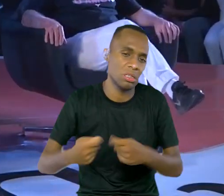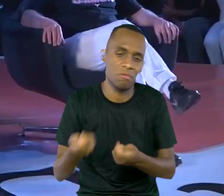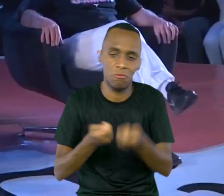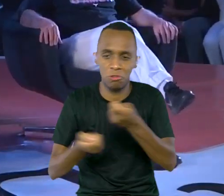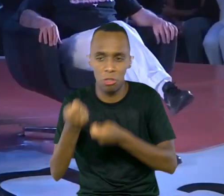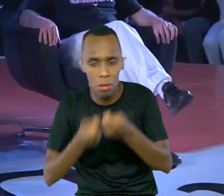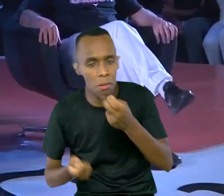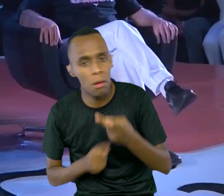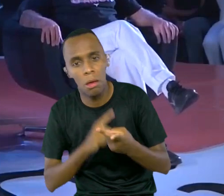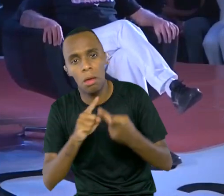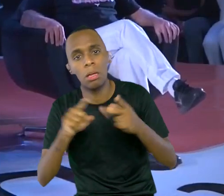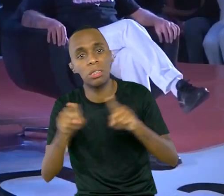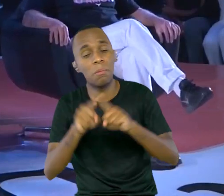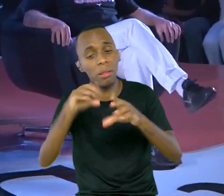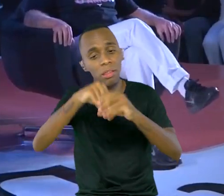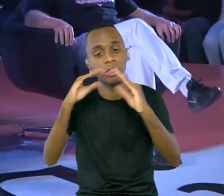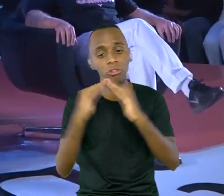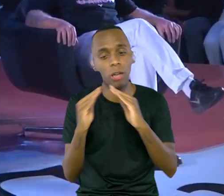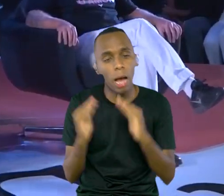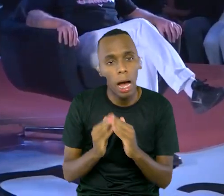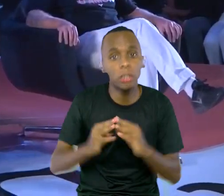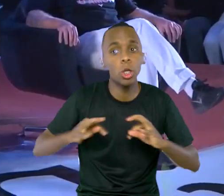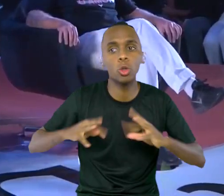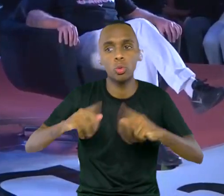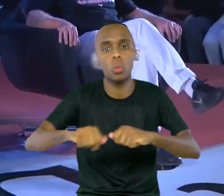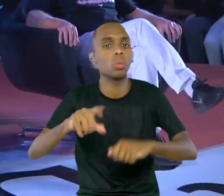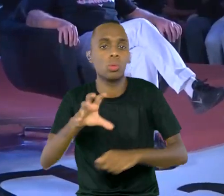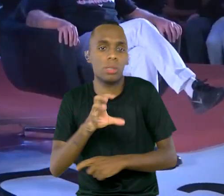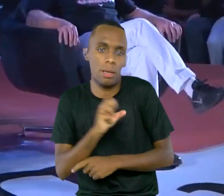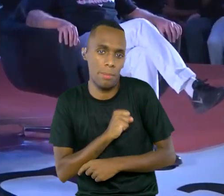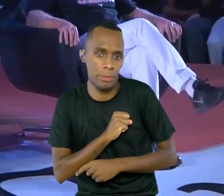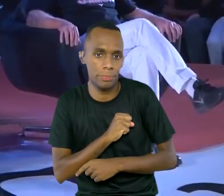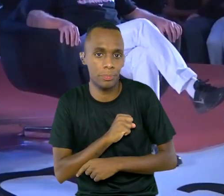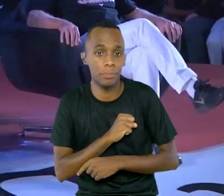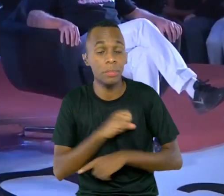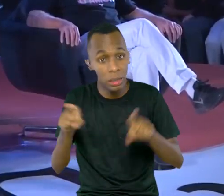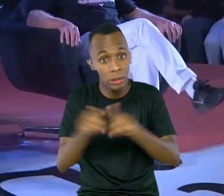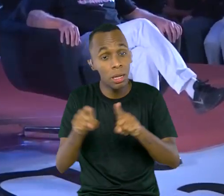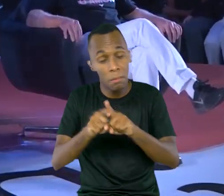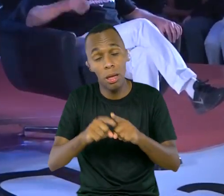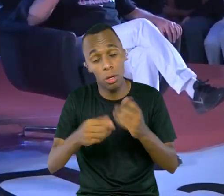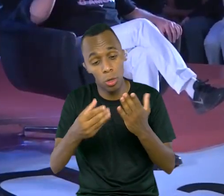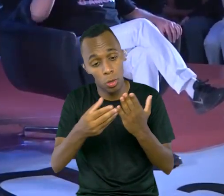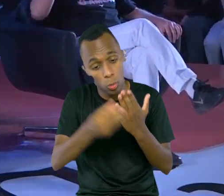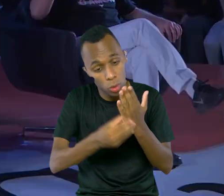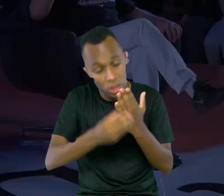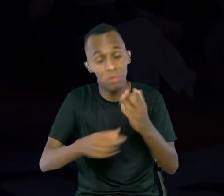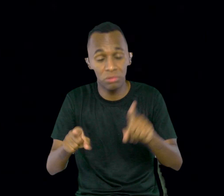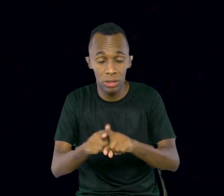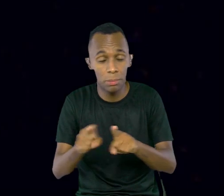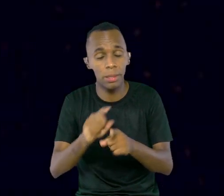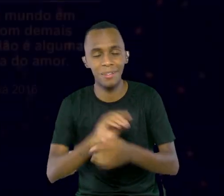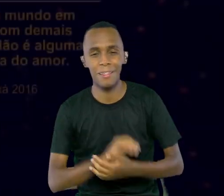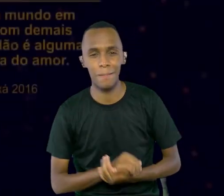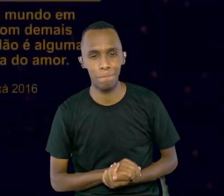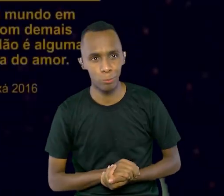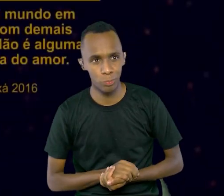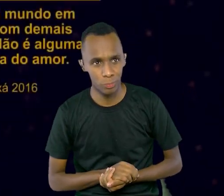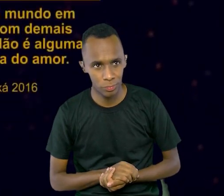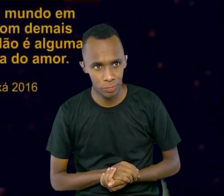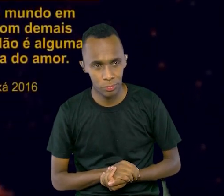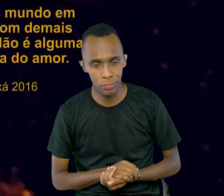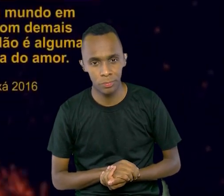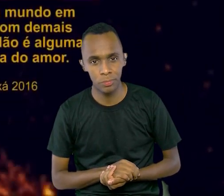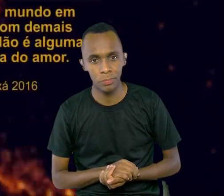o negócio, vale para a tua casa, tudo aquilo que você ama. E vale para os livros.